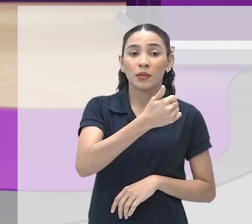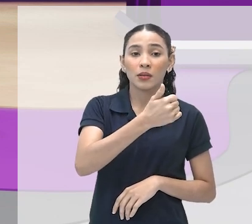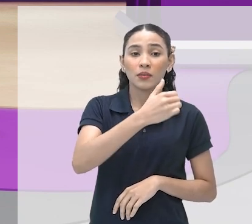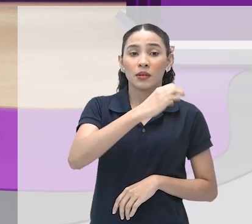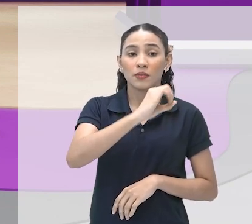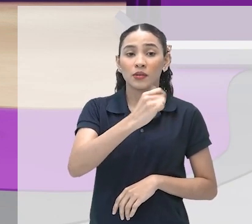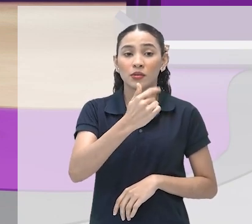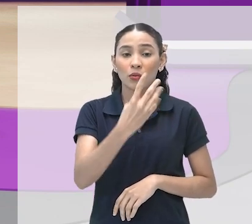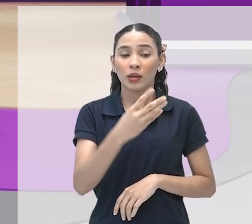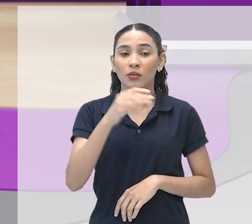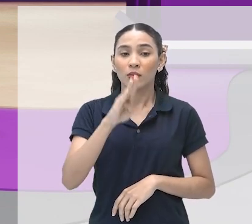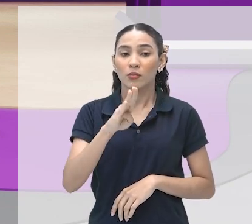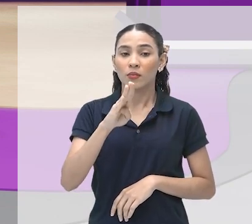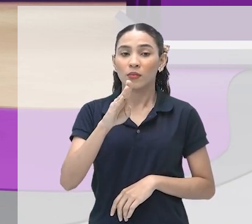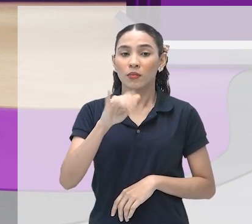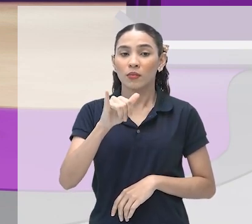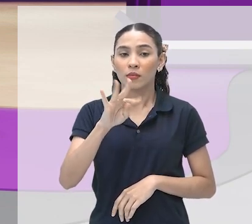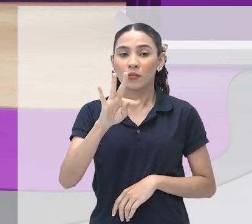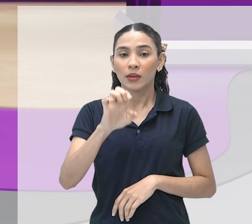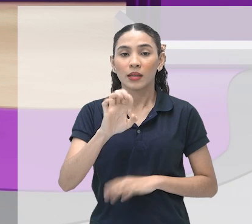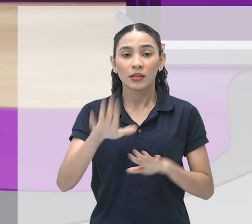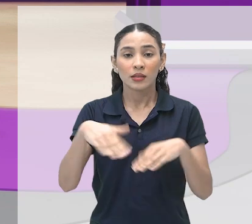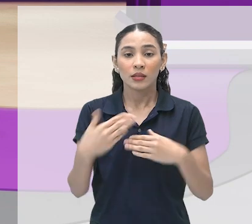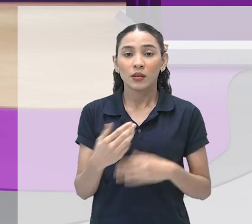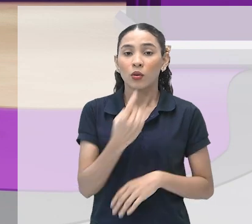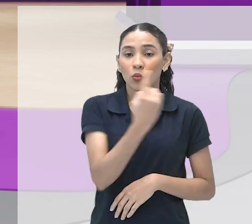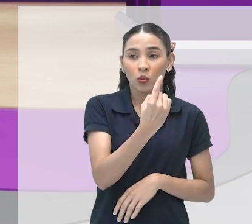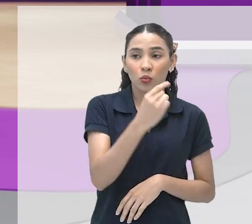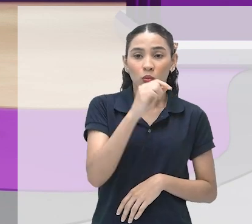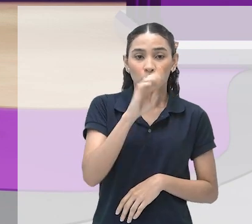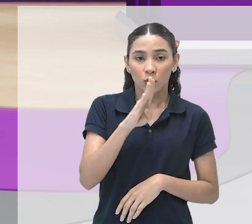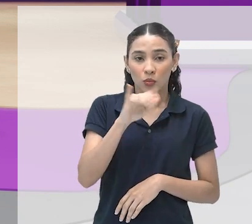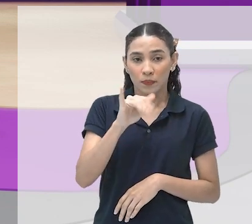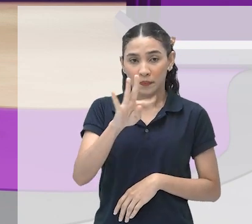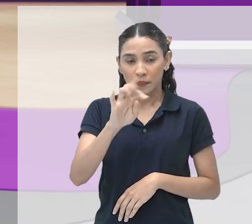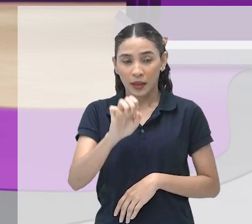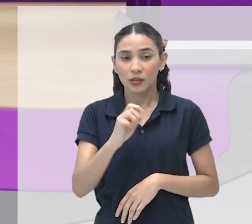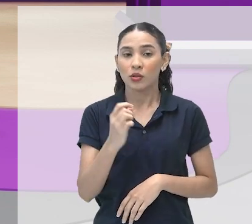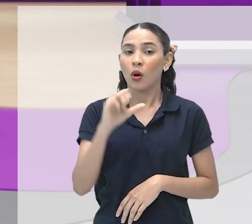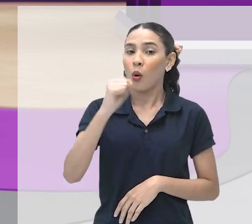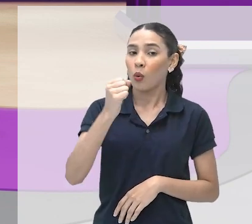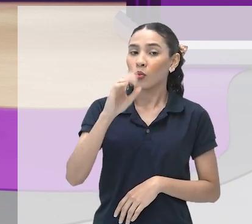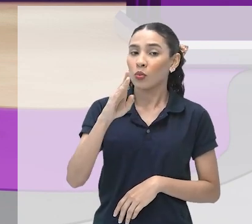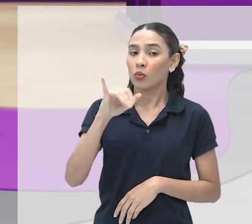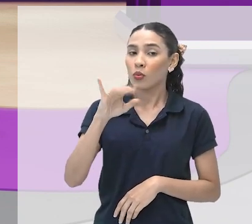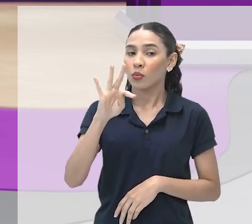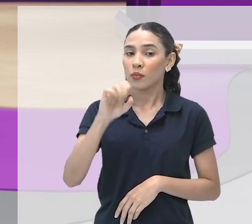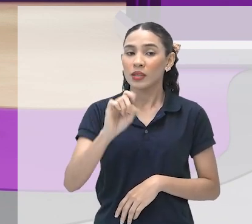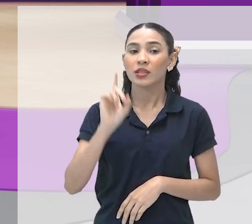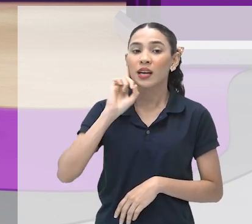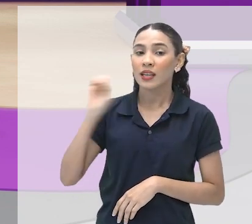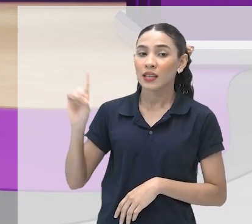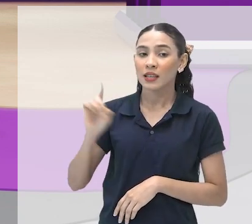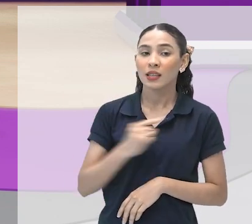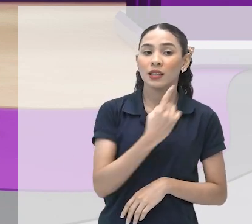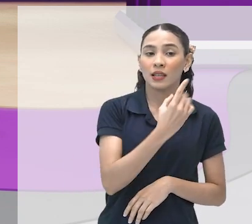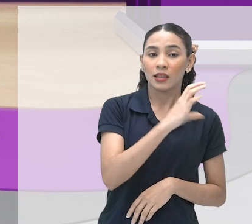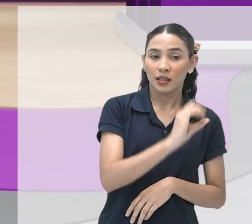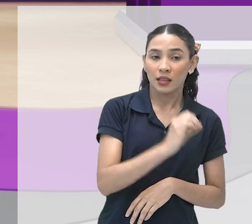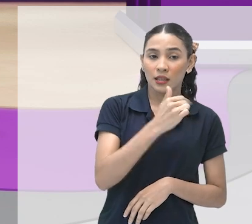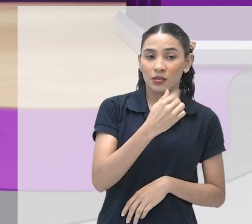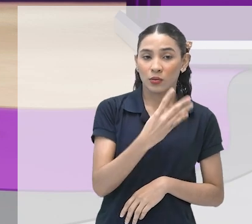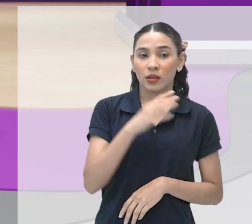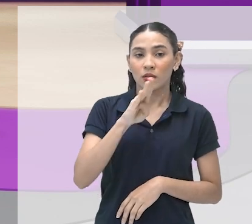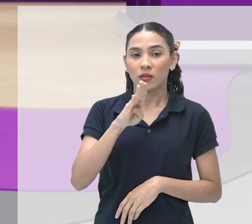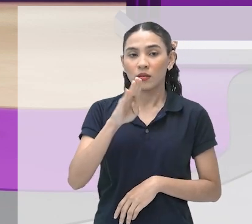1024 bytes, ou seja, um byte equivale a 8 bits, e aqui equivale a 1024